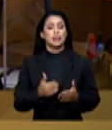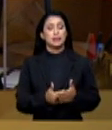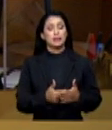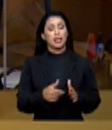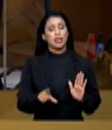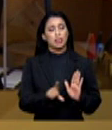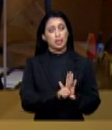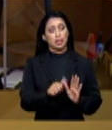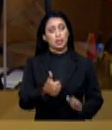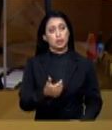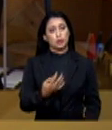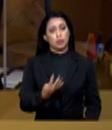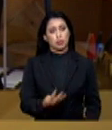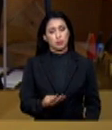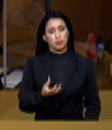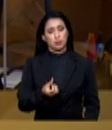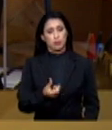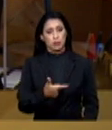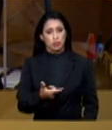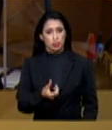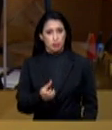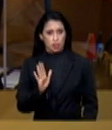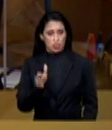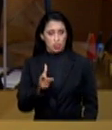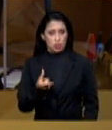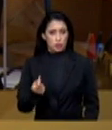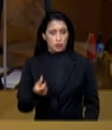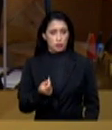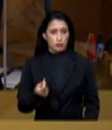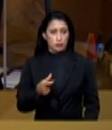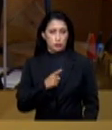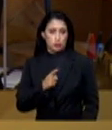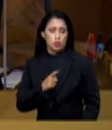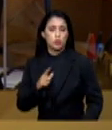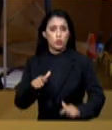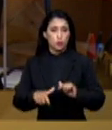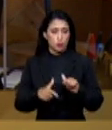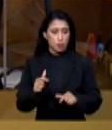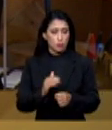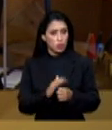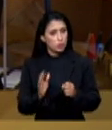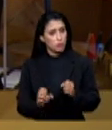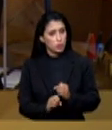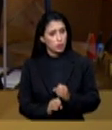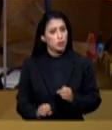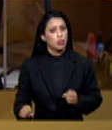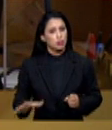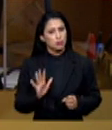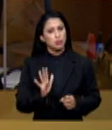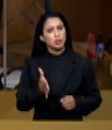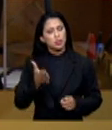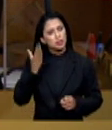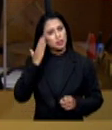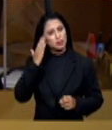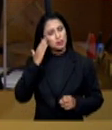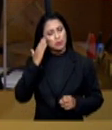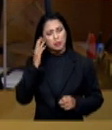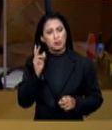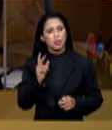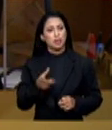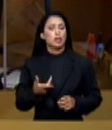Lei 14006 2020 a execução dos serviços públicos de saneamento esteve como nós vimos